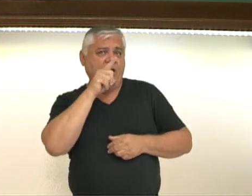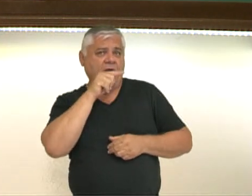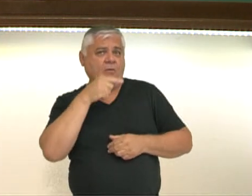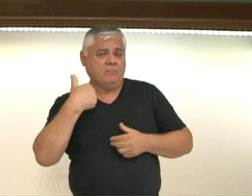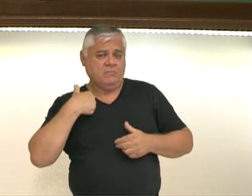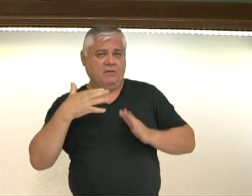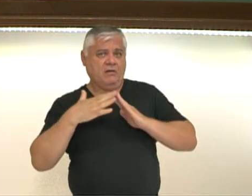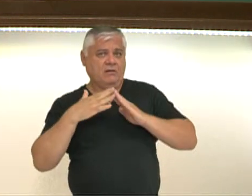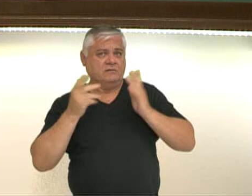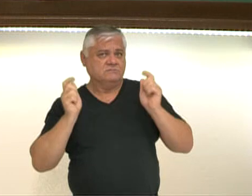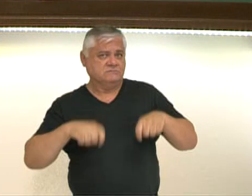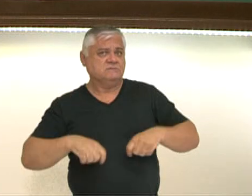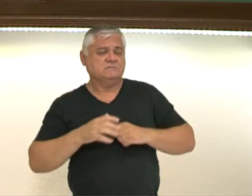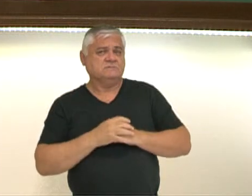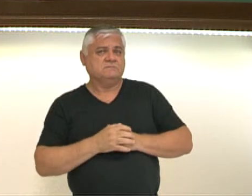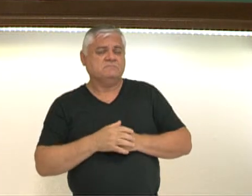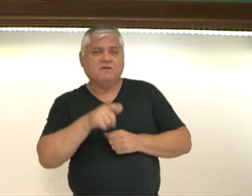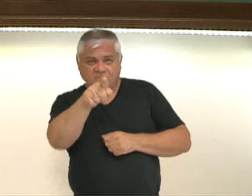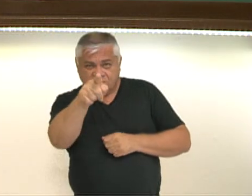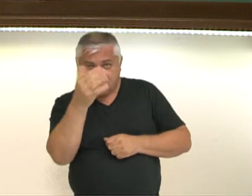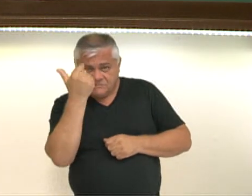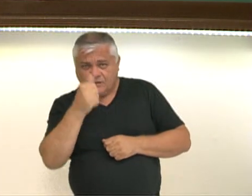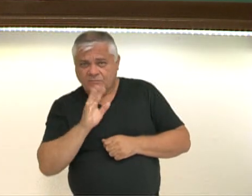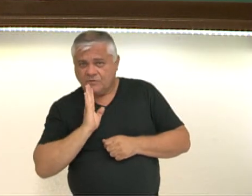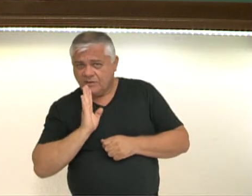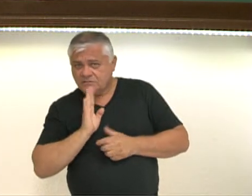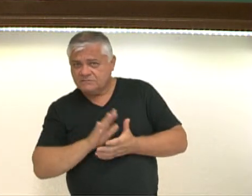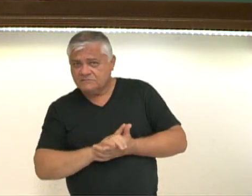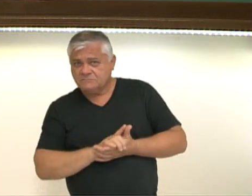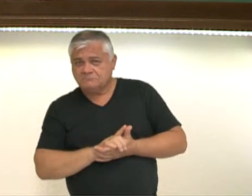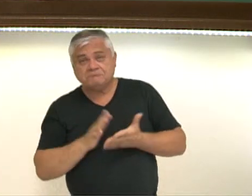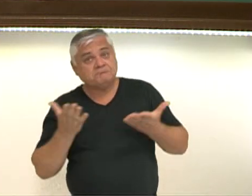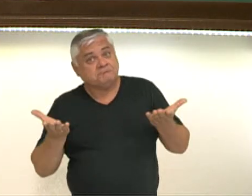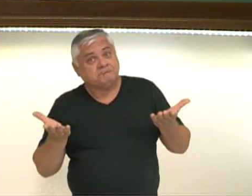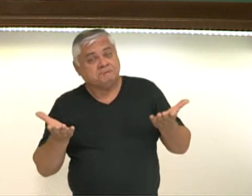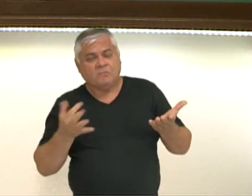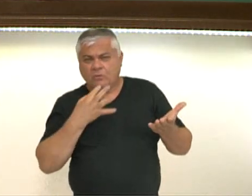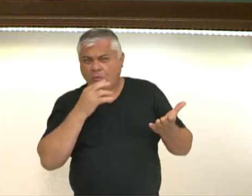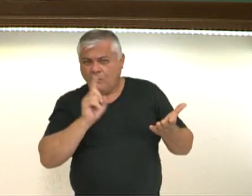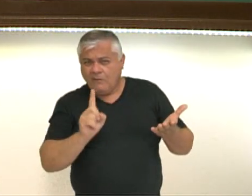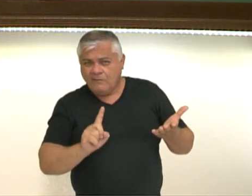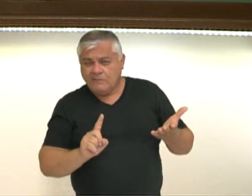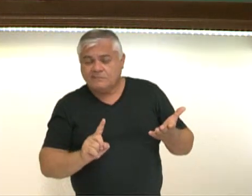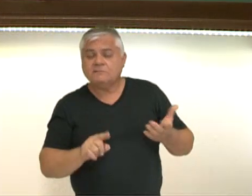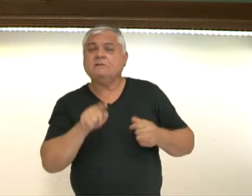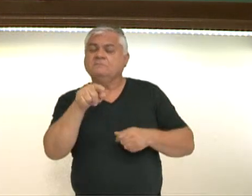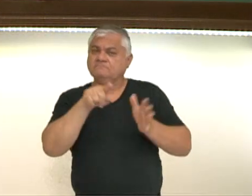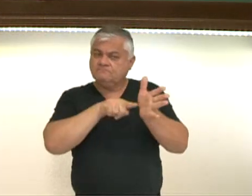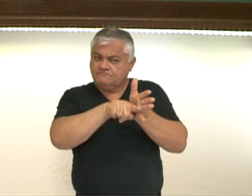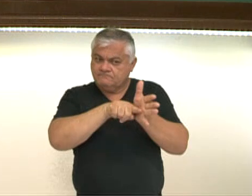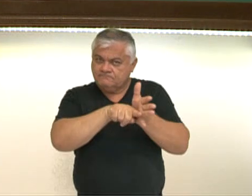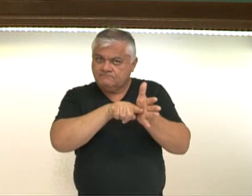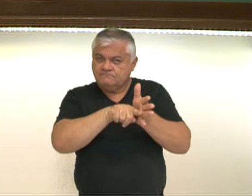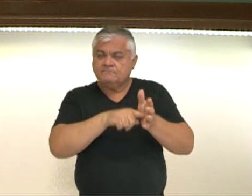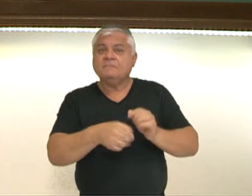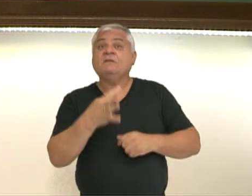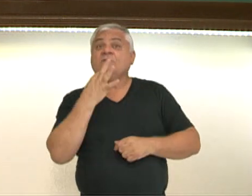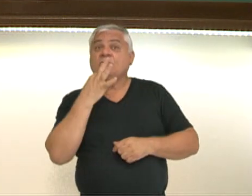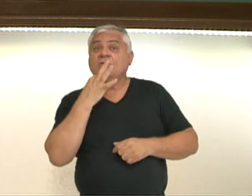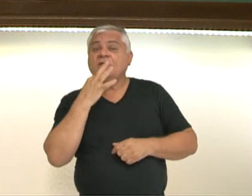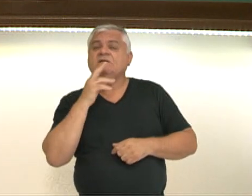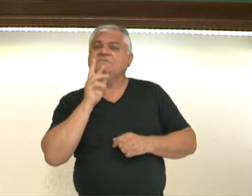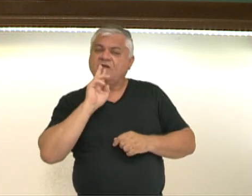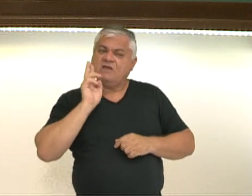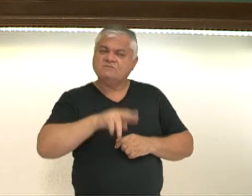água que eu utilizo na minha residência. E você conhece a sua? Bom, se você não conhece, você vai lá pesquisar. Se você conhece, você